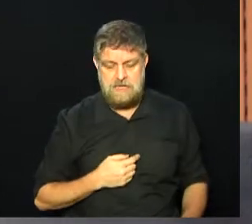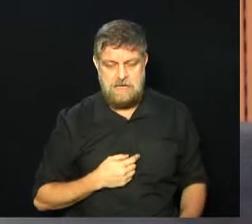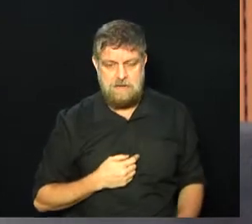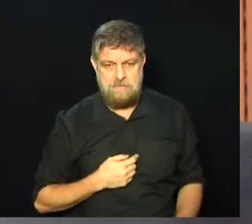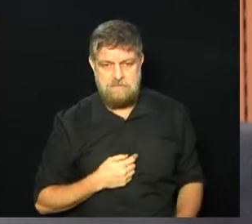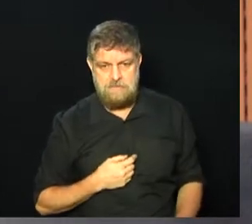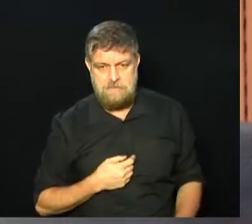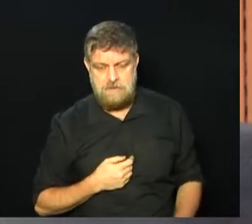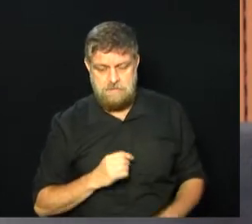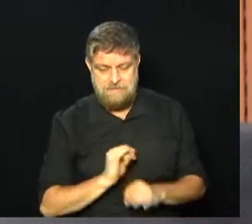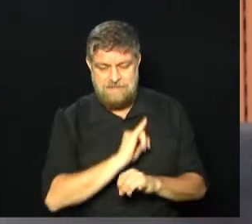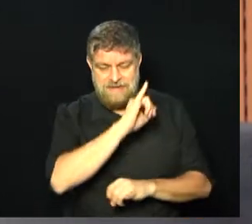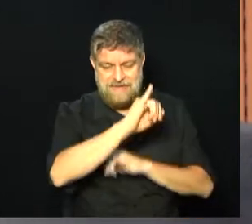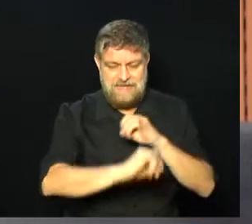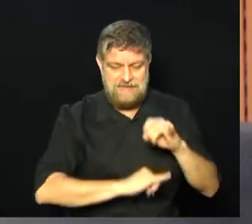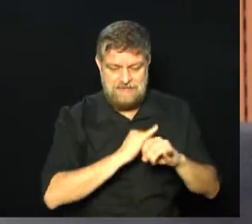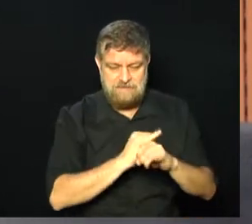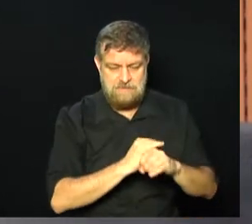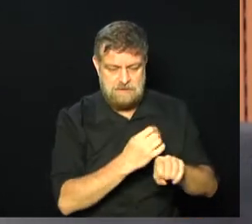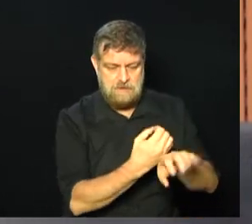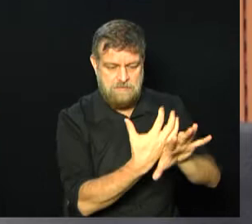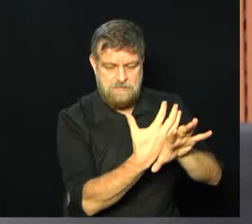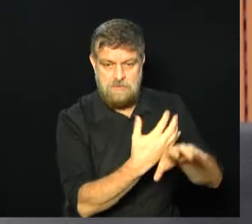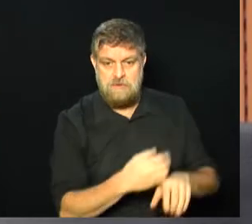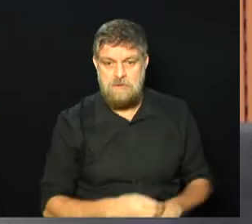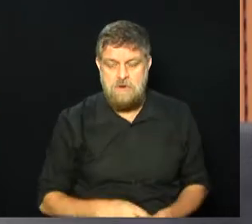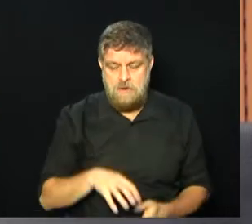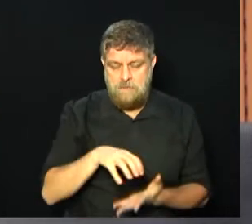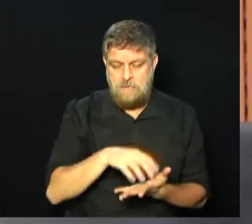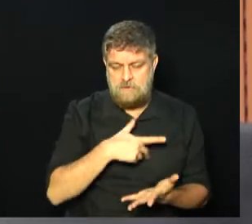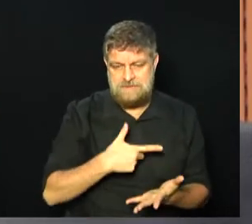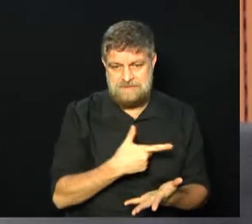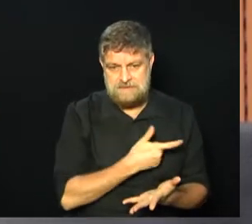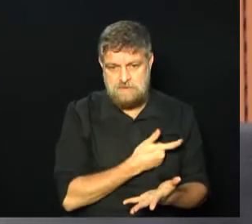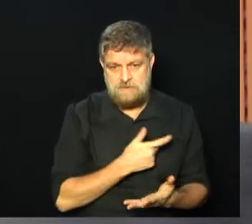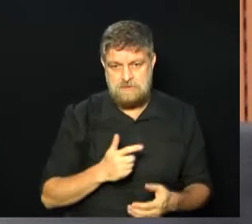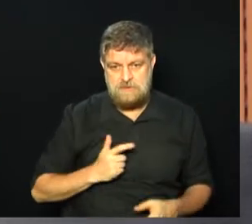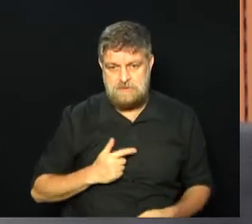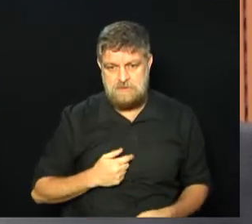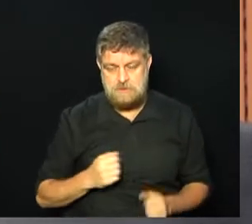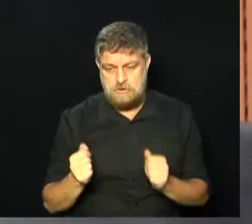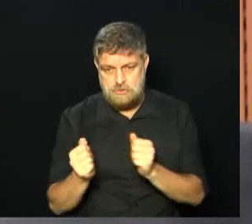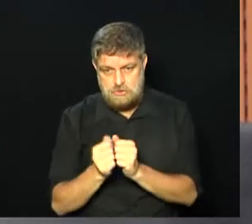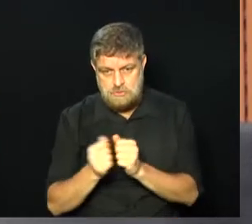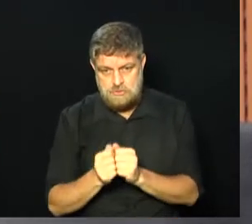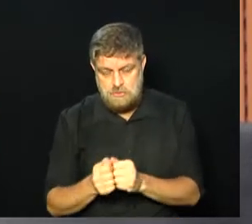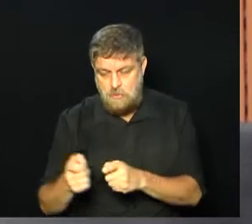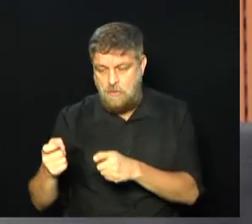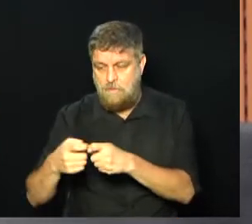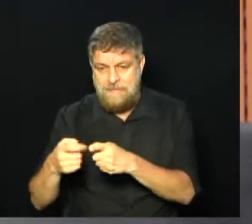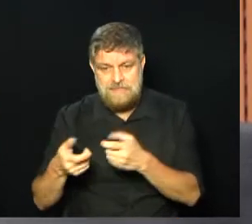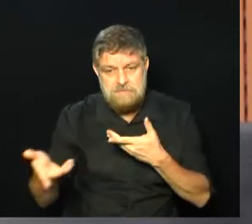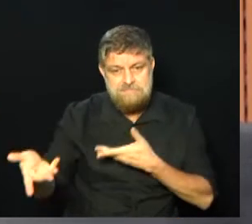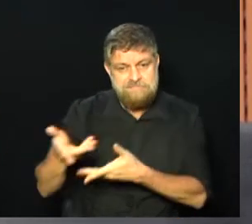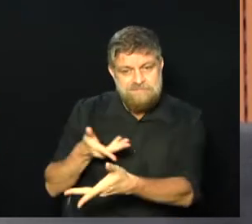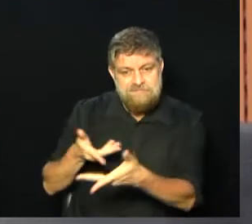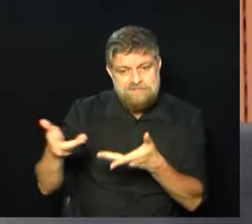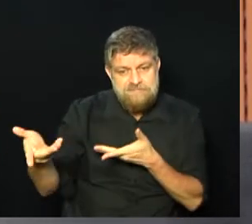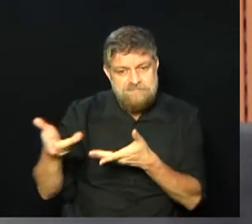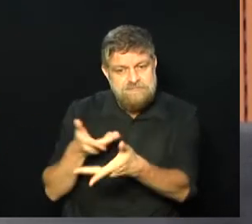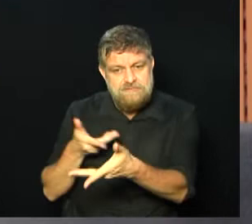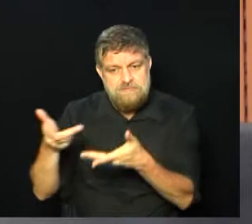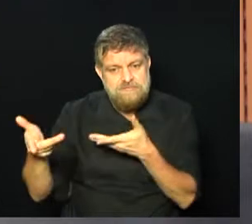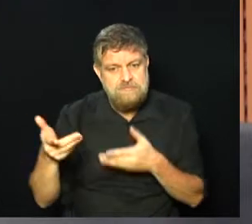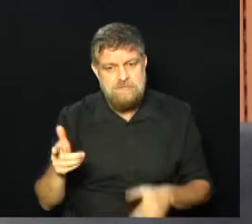mas uma interconsulta, quer dizer, o médico do posto de saúde poder fazer uma consulta com o urologista, tirar dúvida com o urologista,